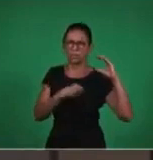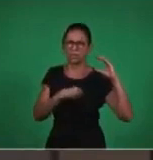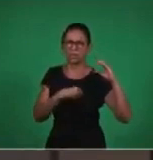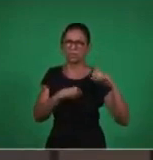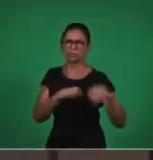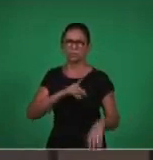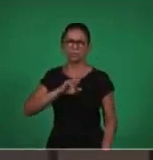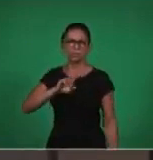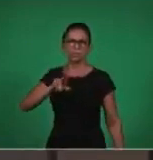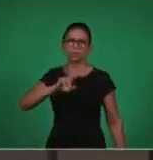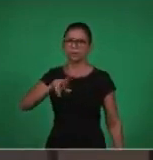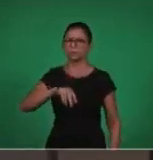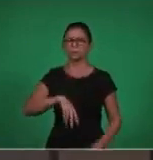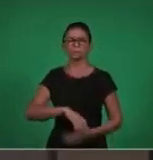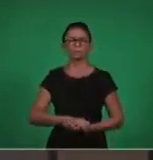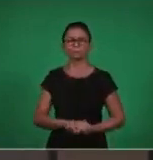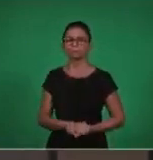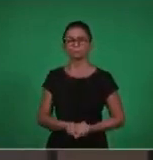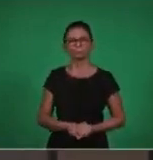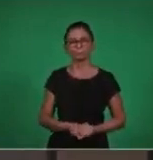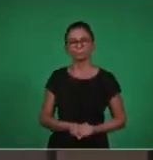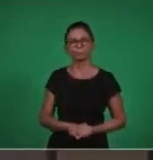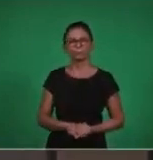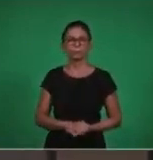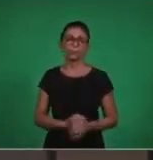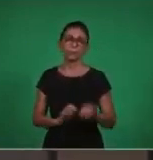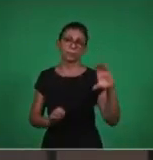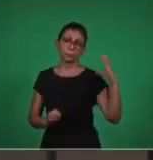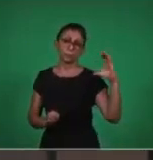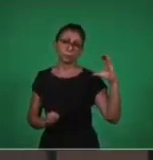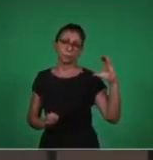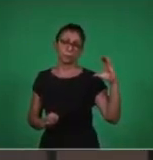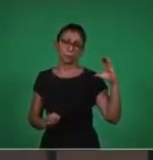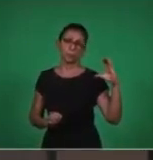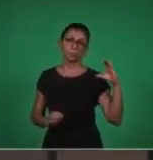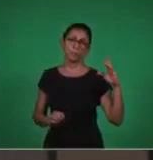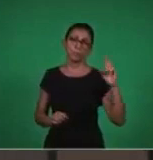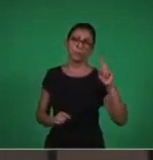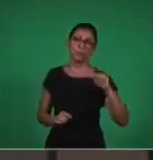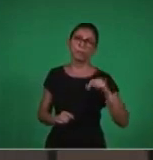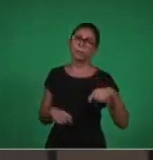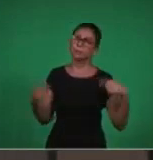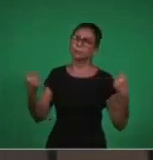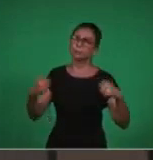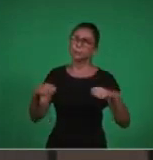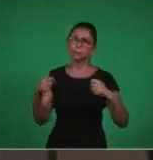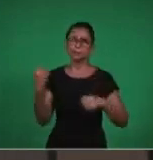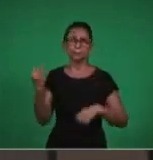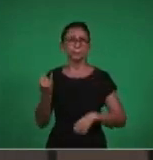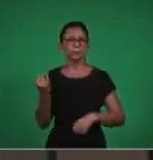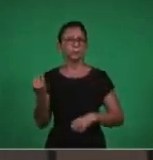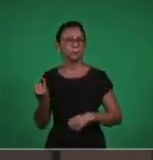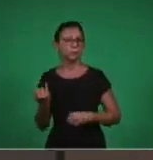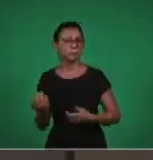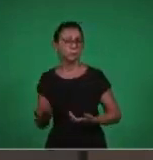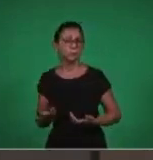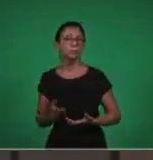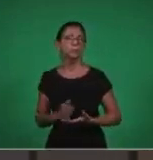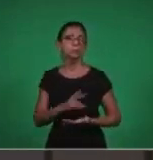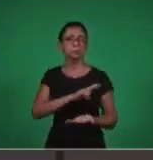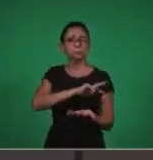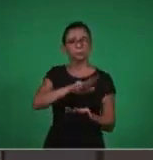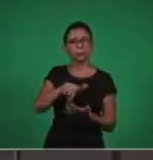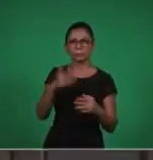Mas veja só, então ciência não é pecado. Ciência é uma necessidade da própria